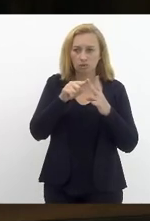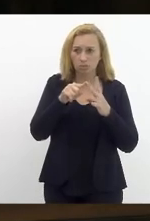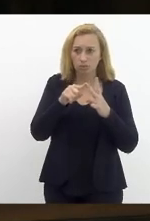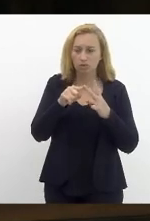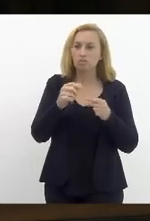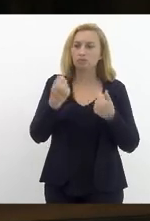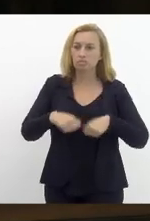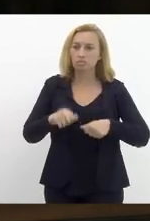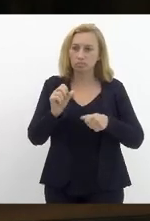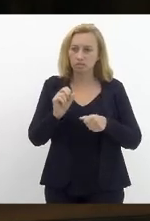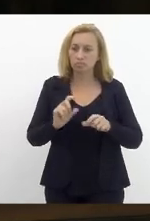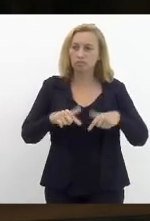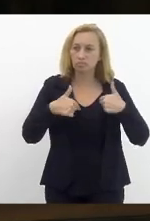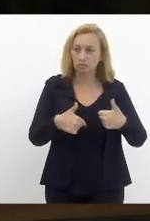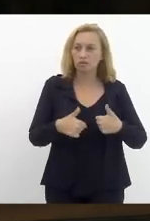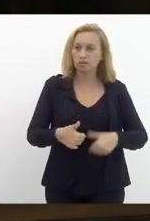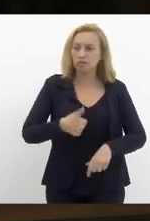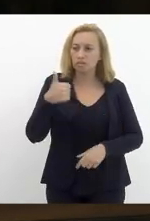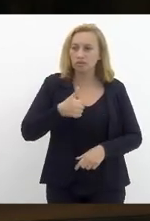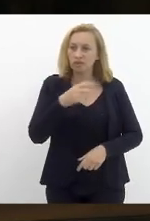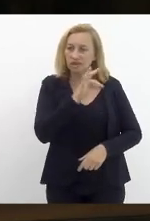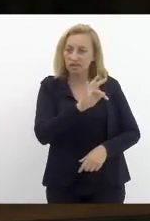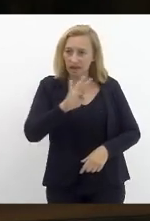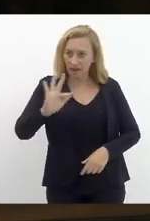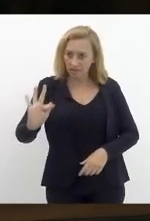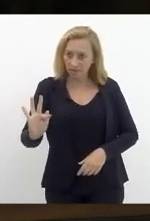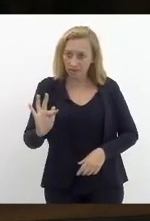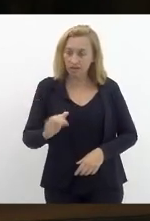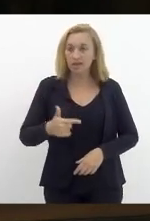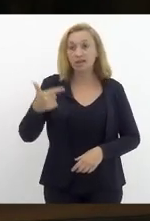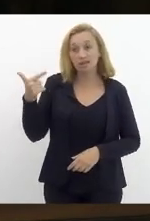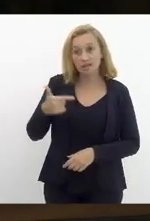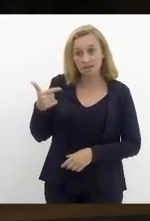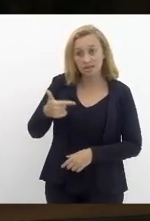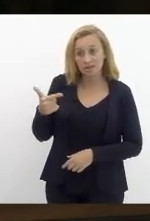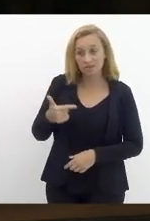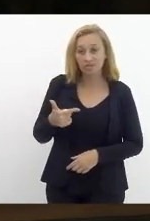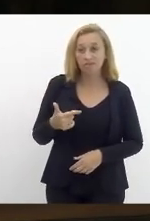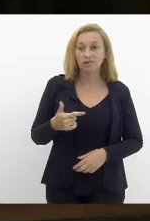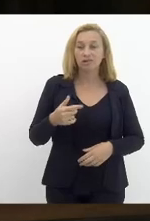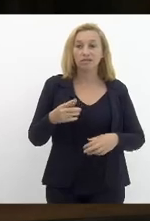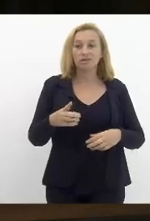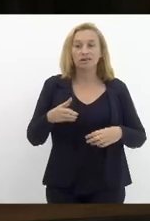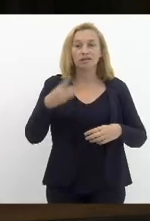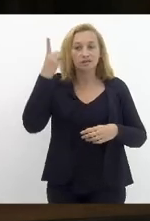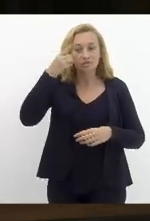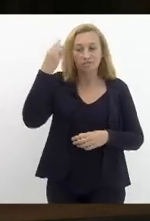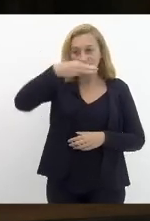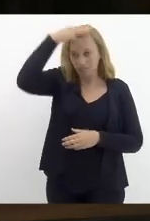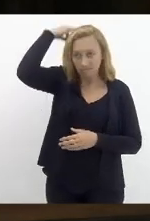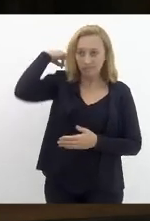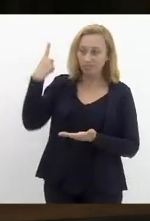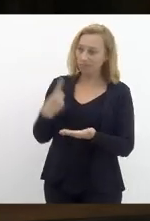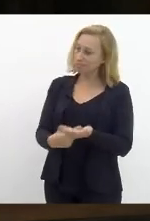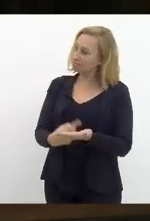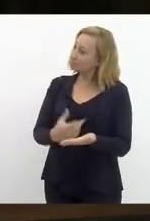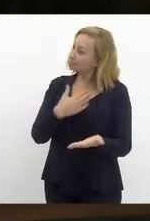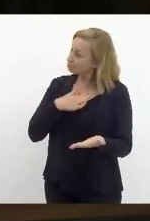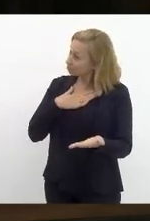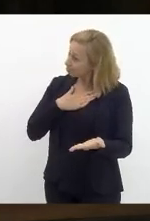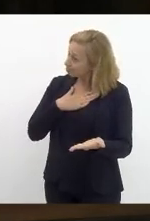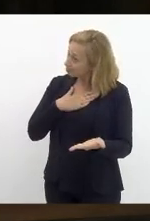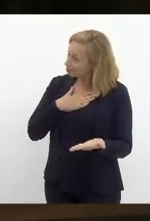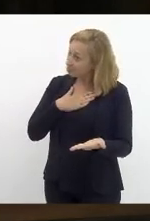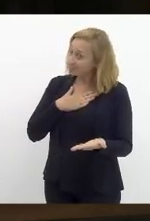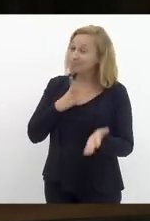ser feitos. Primeiro, do TAF, e segundo, do deputado Márcio Pacheco, o senhor tem um compromisso comigo, que